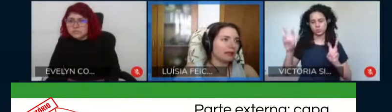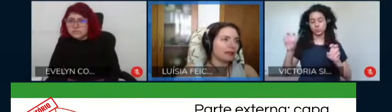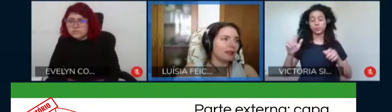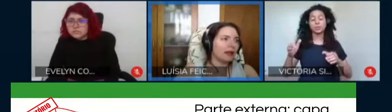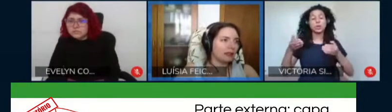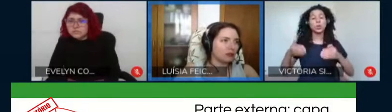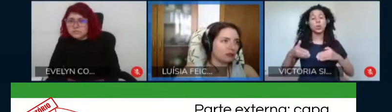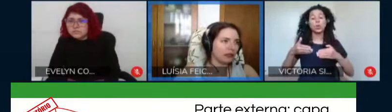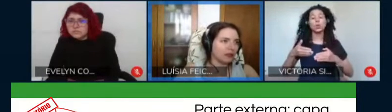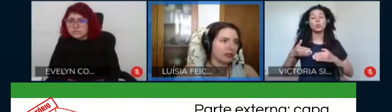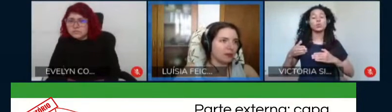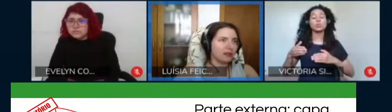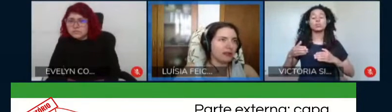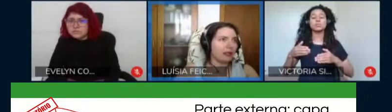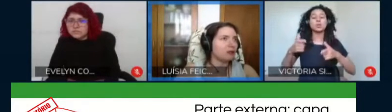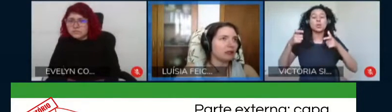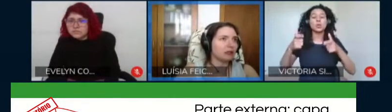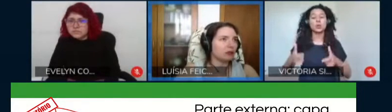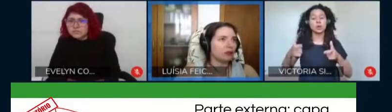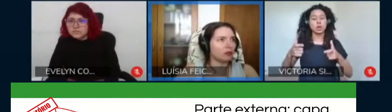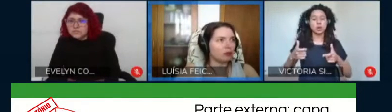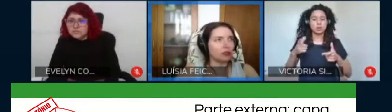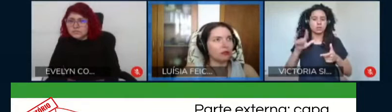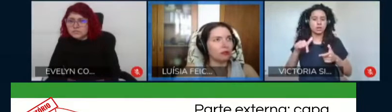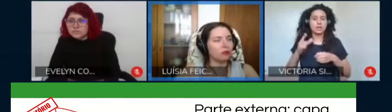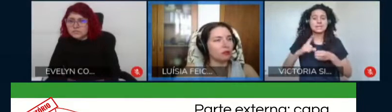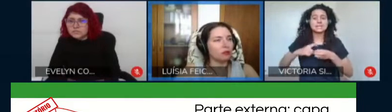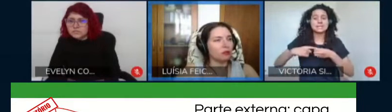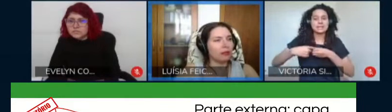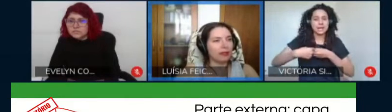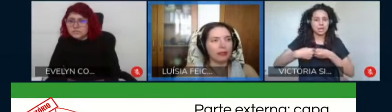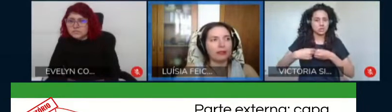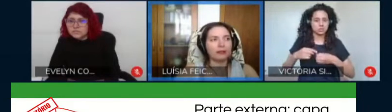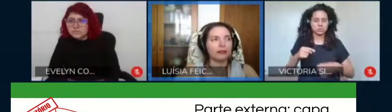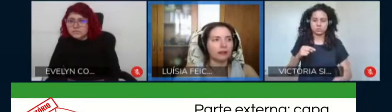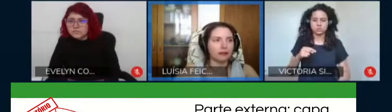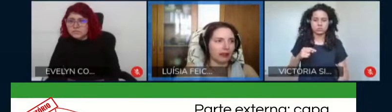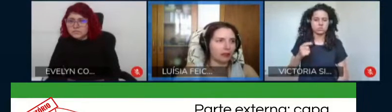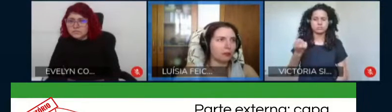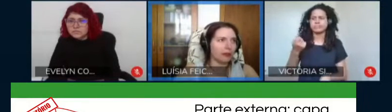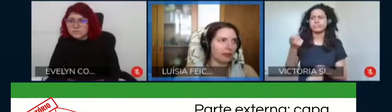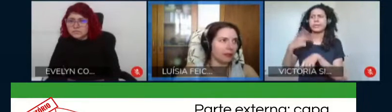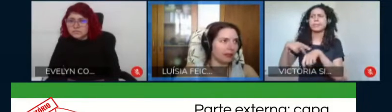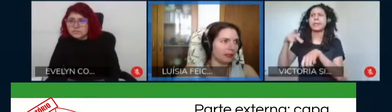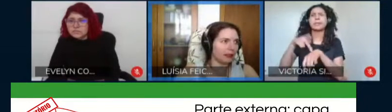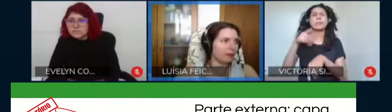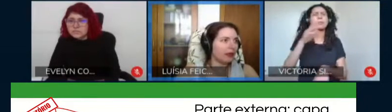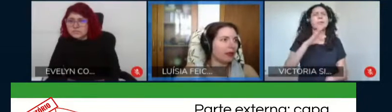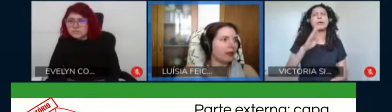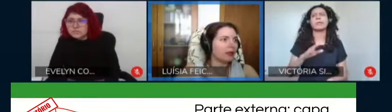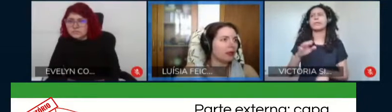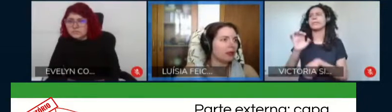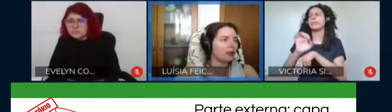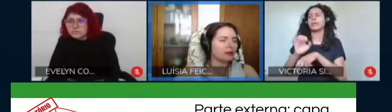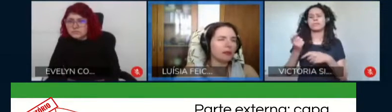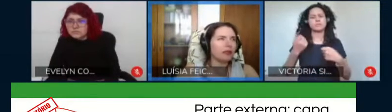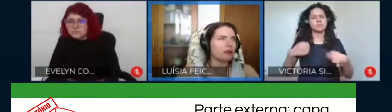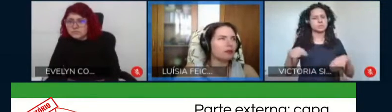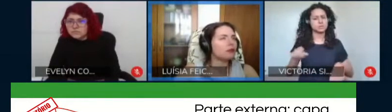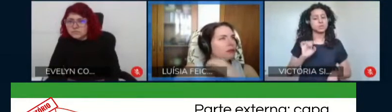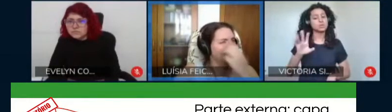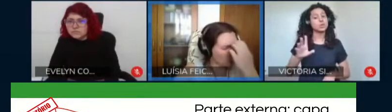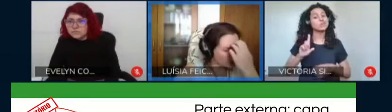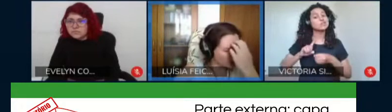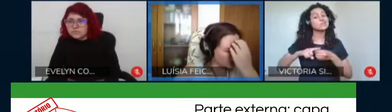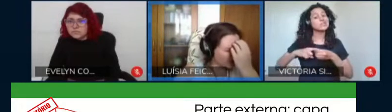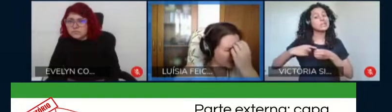no caso, é a cidade onde deve ser apresentado, não inclui o país nem estado pela BNT. E, se bem